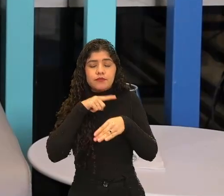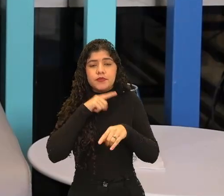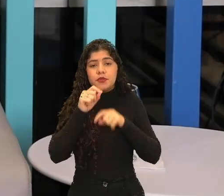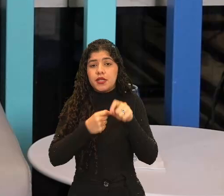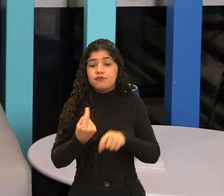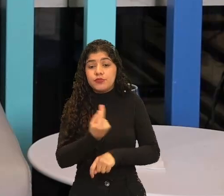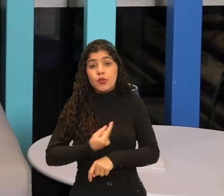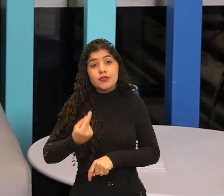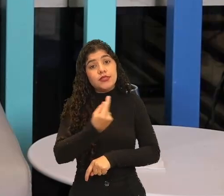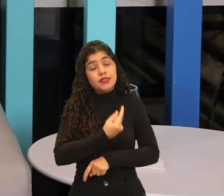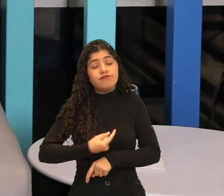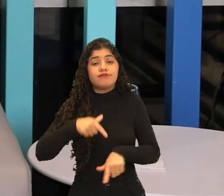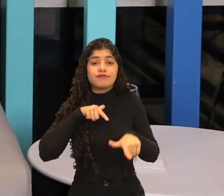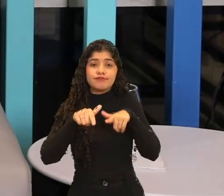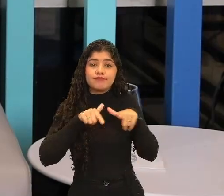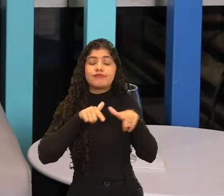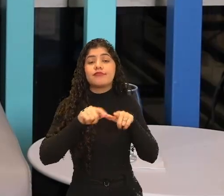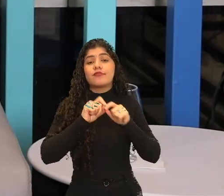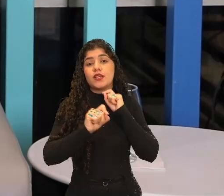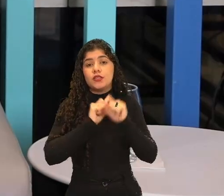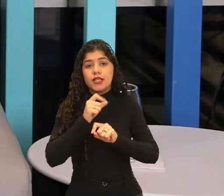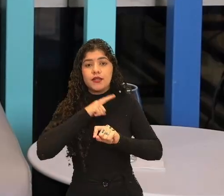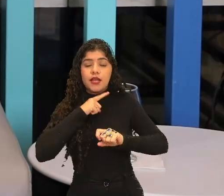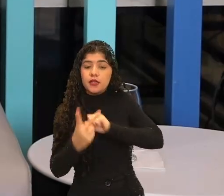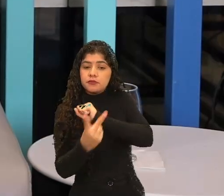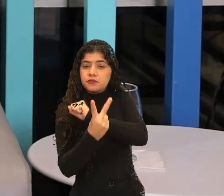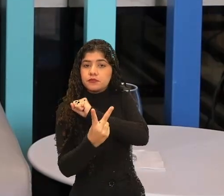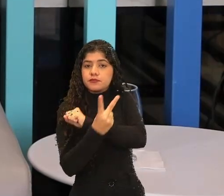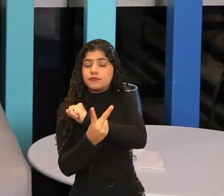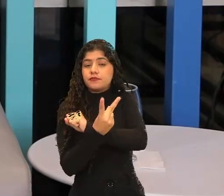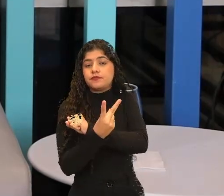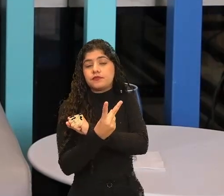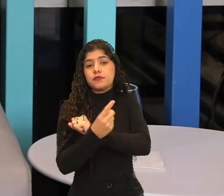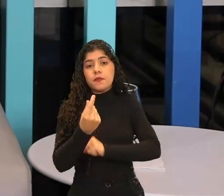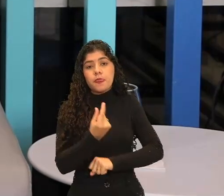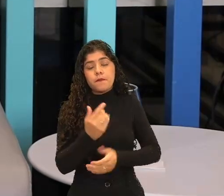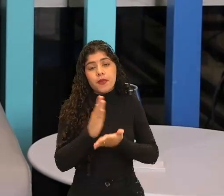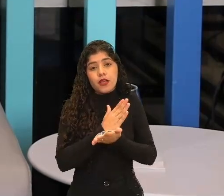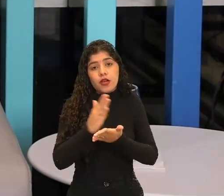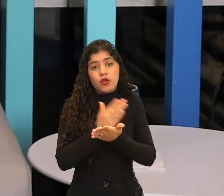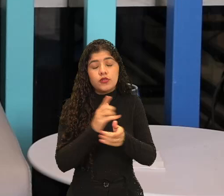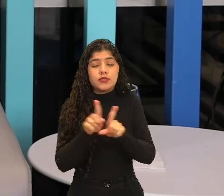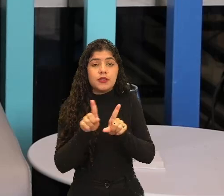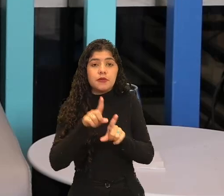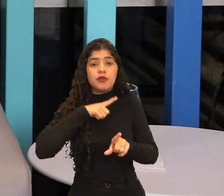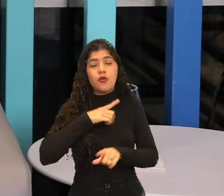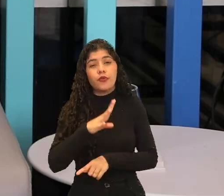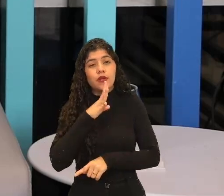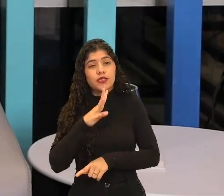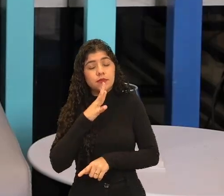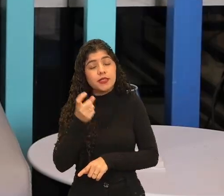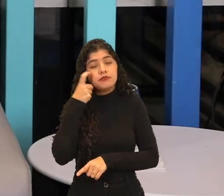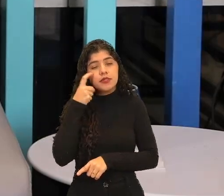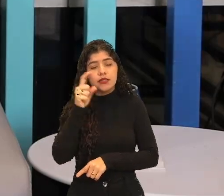caminhada, né? E isso é uma forma de se proteger. E alguns se fecham por falta de conhecimento, né? Então eu penso